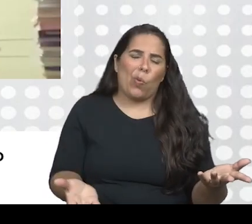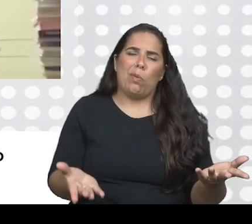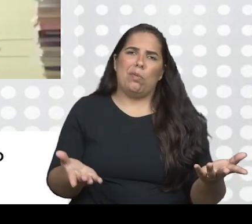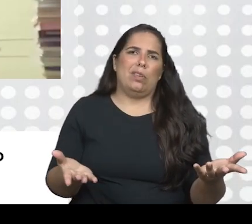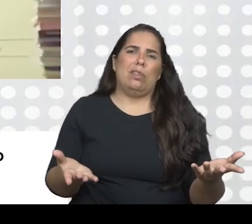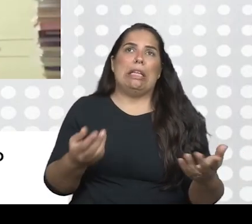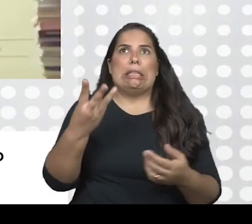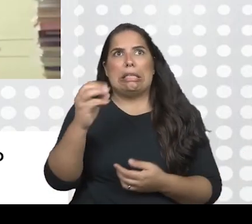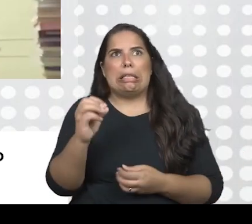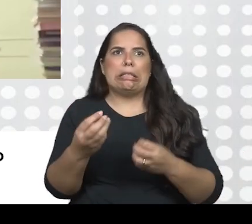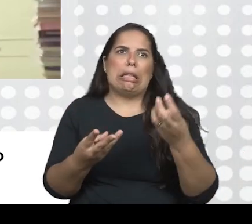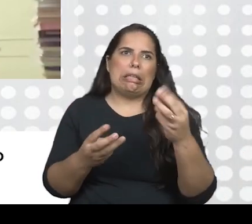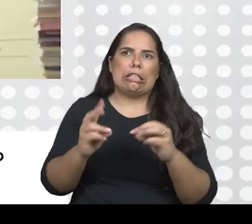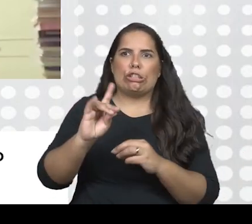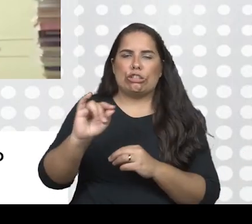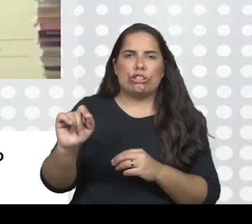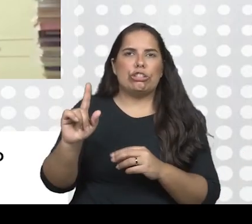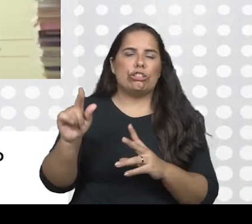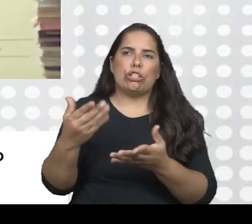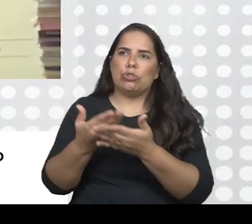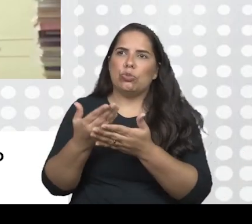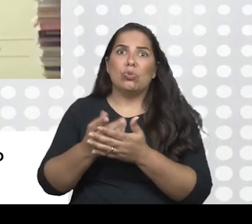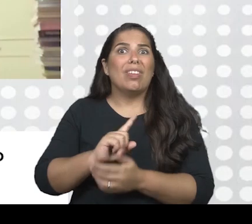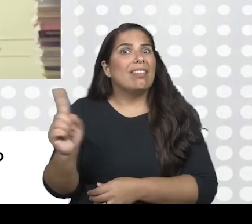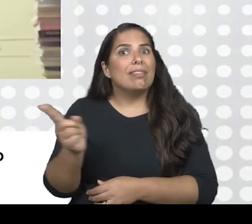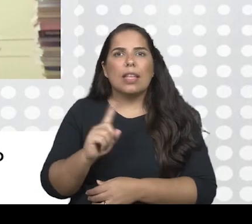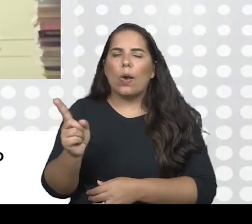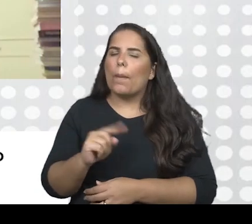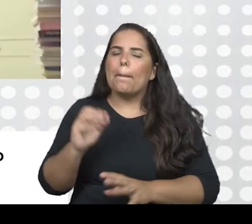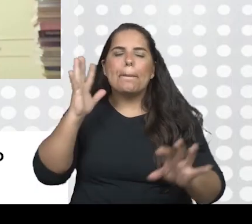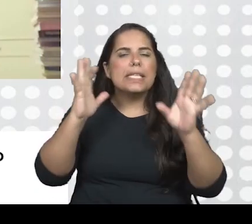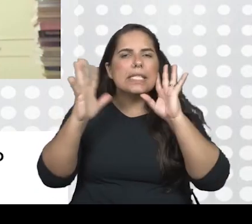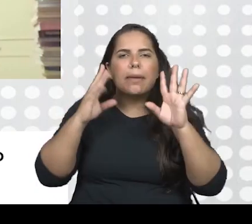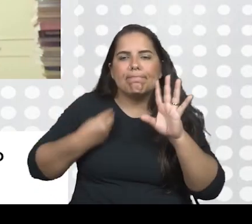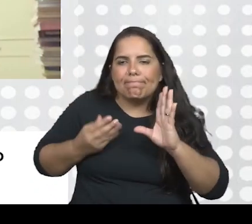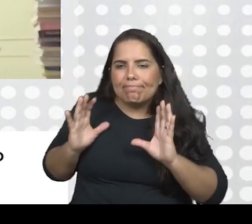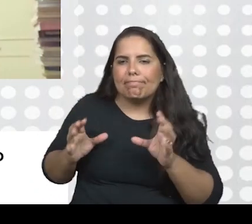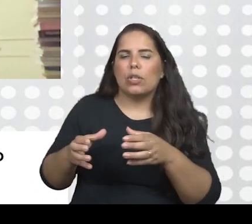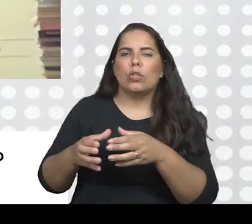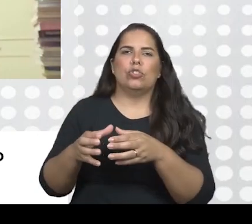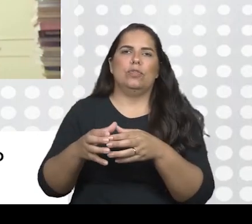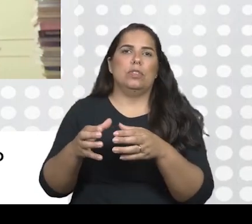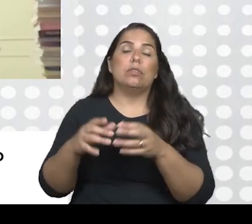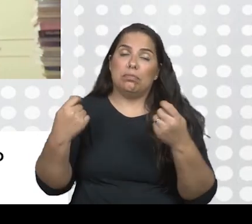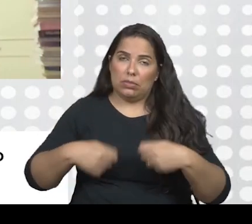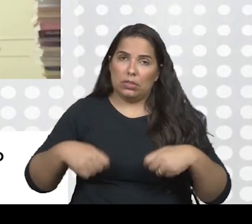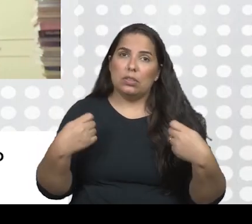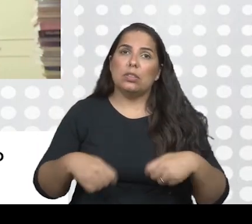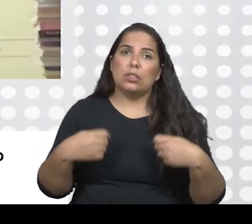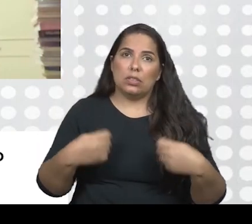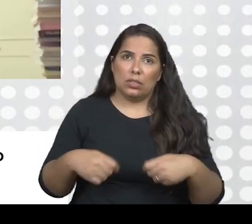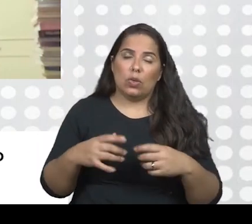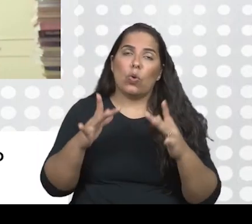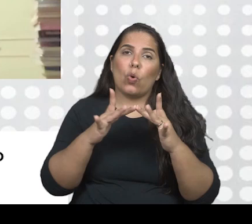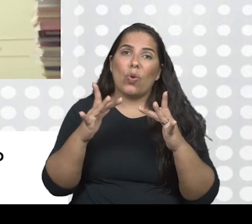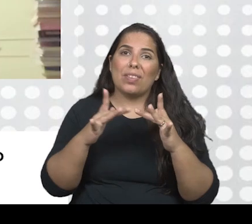de 30 em 30 dias temos o centro de estudos. Não, pensar colaborativamente exige um